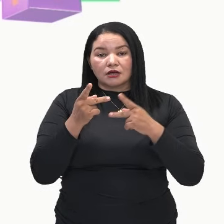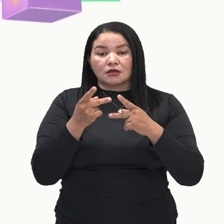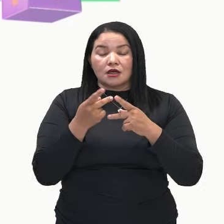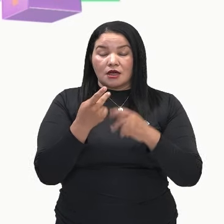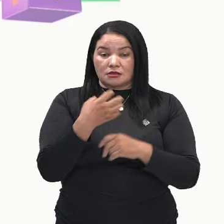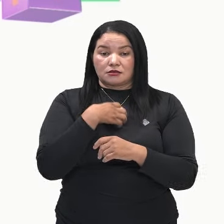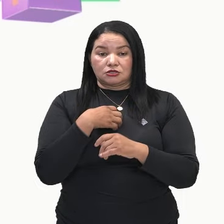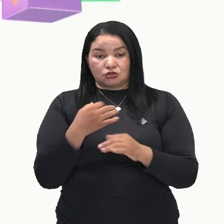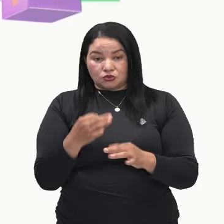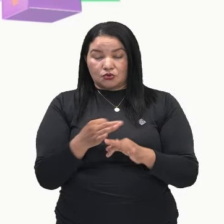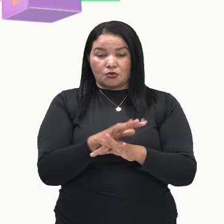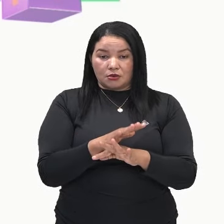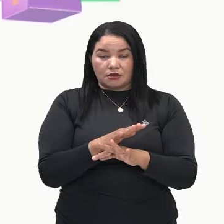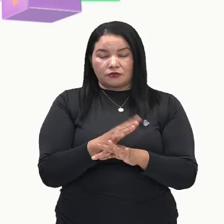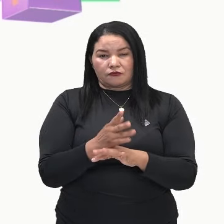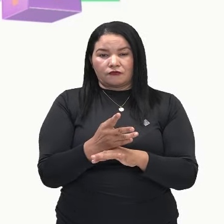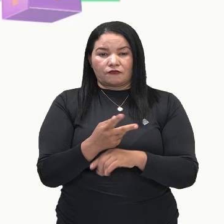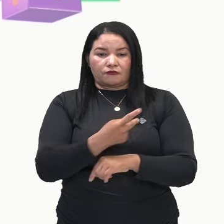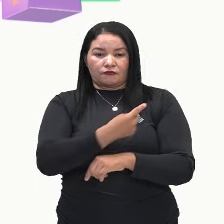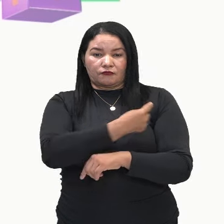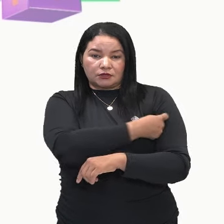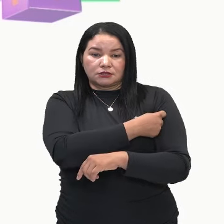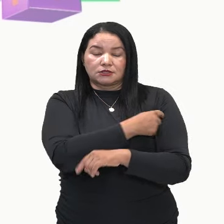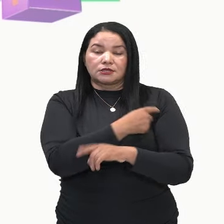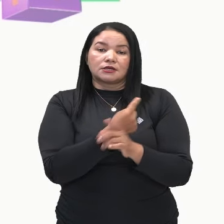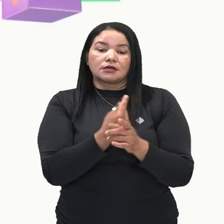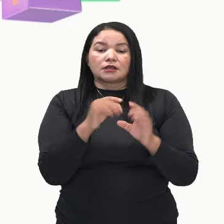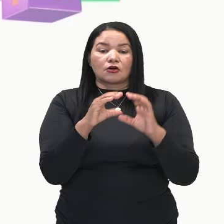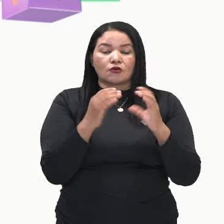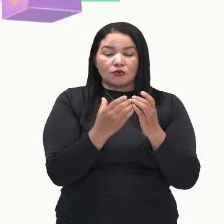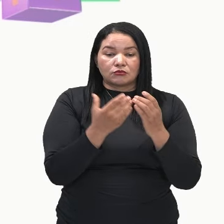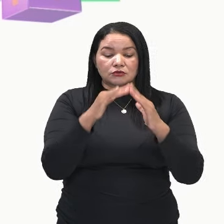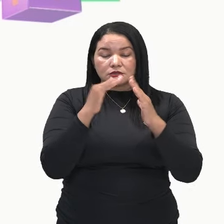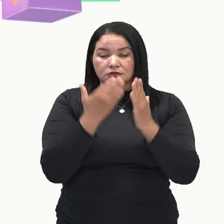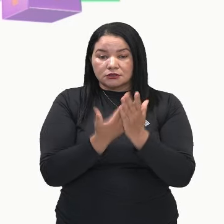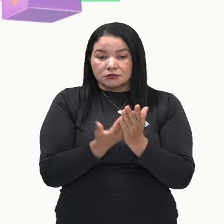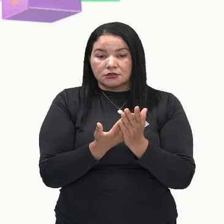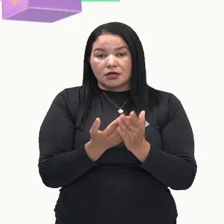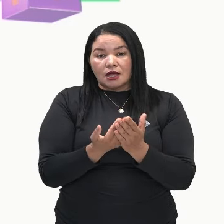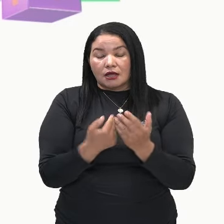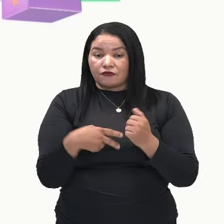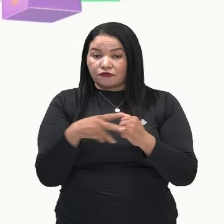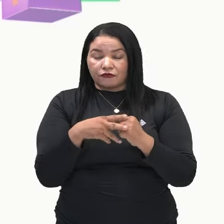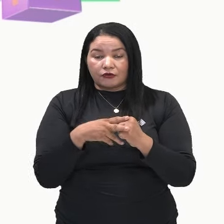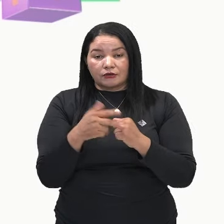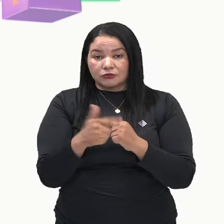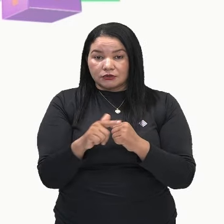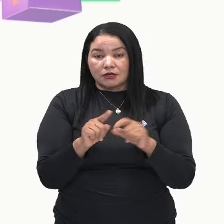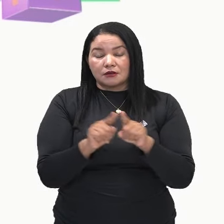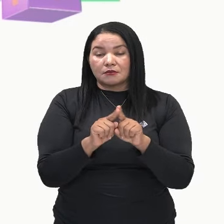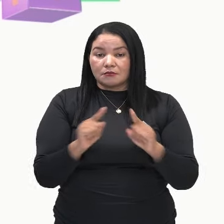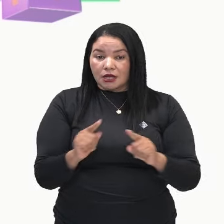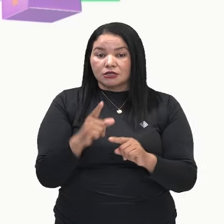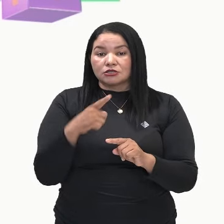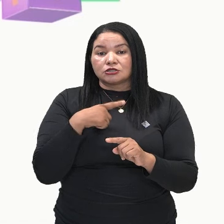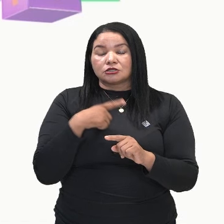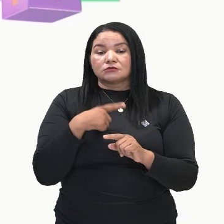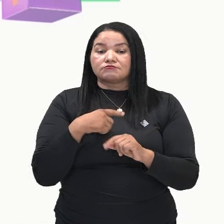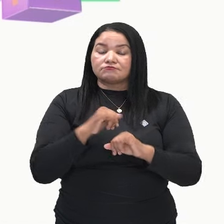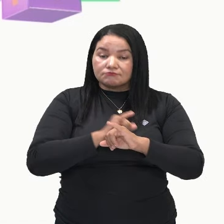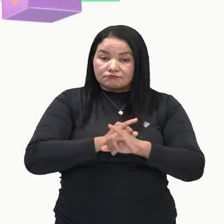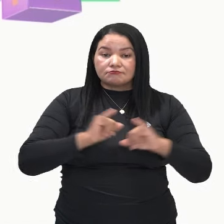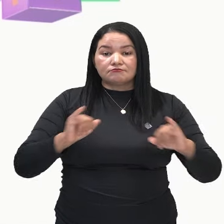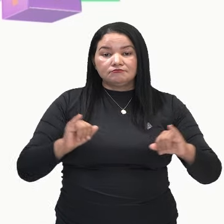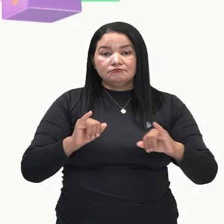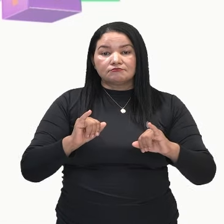completo. Quando eu digo vacinação na comunidade escolar, embora eu não utilize um verbo, não utilize uma ação, eu tenho aí uma mensagem, não